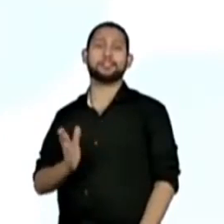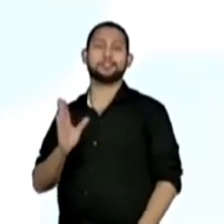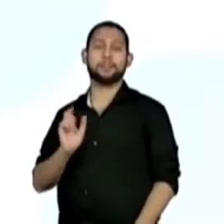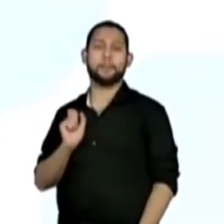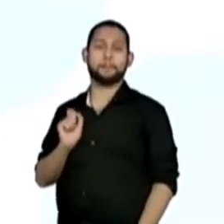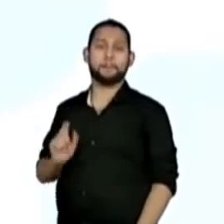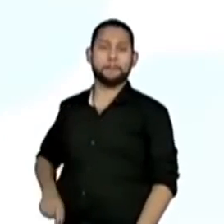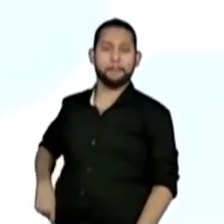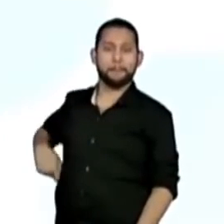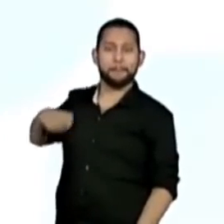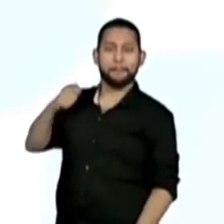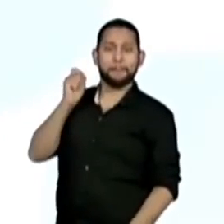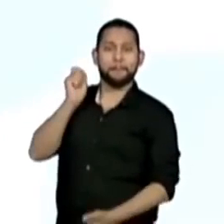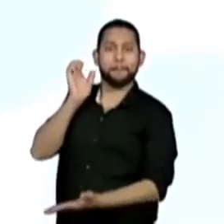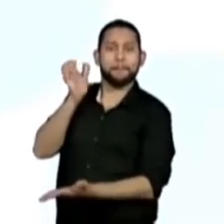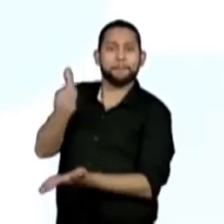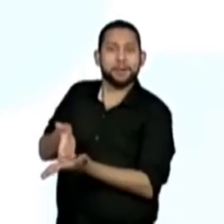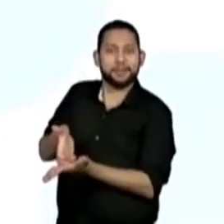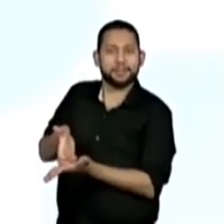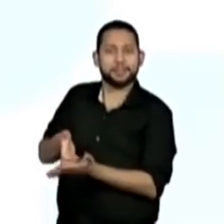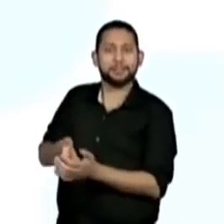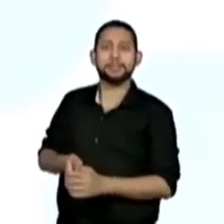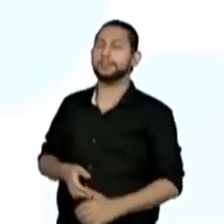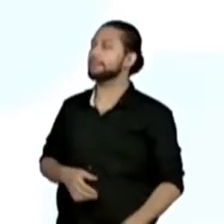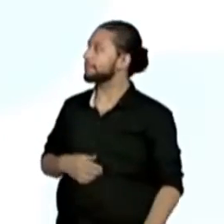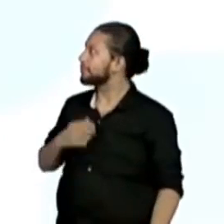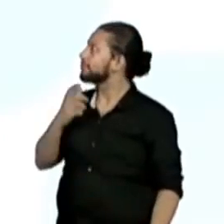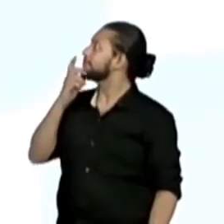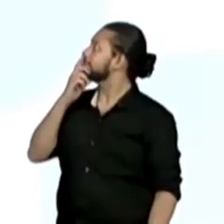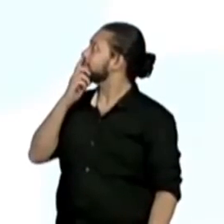20 correto estudantes